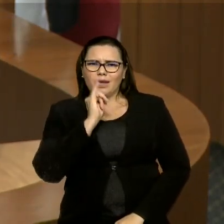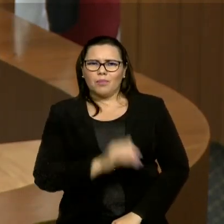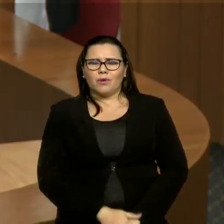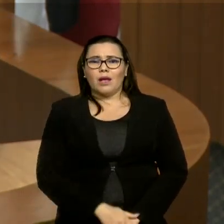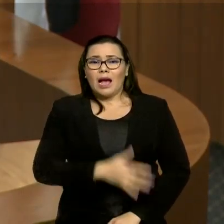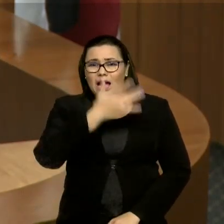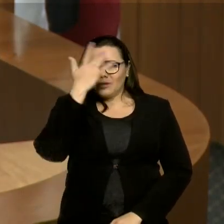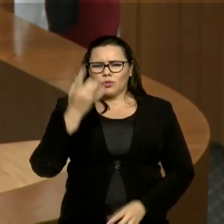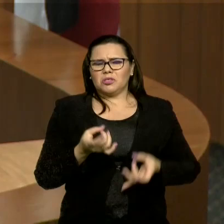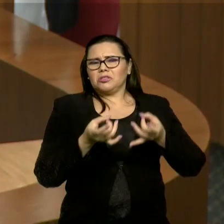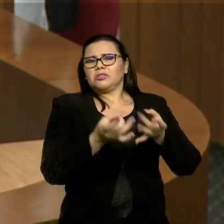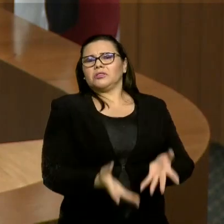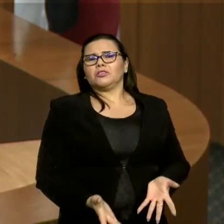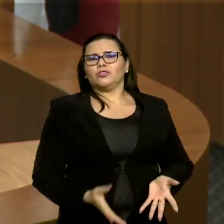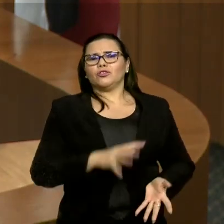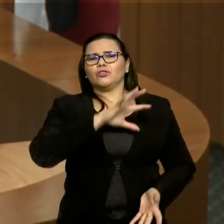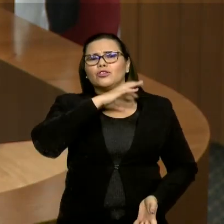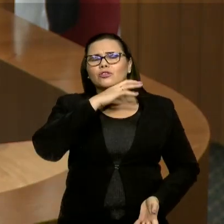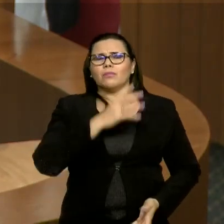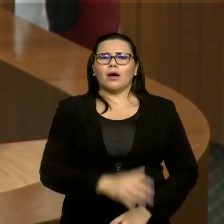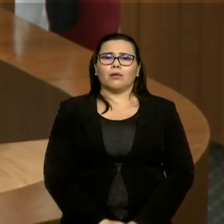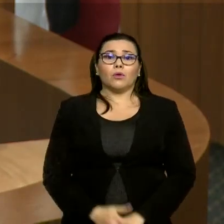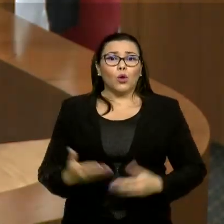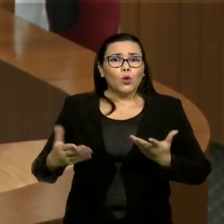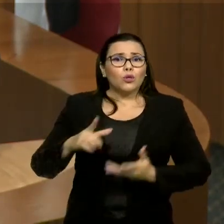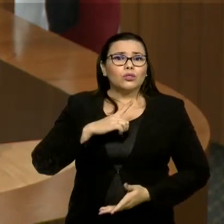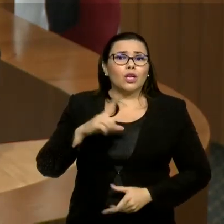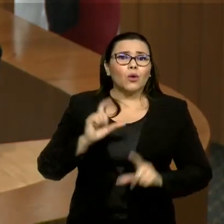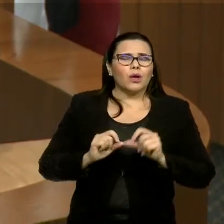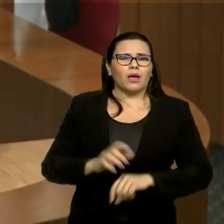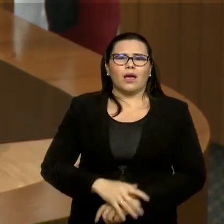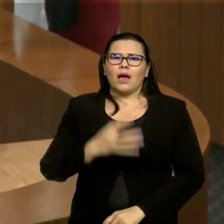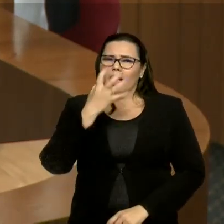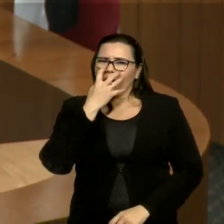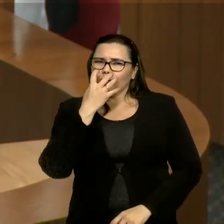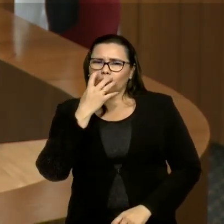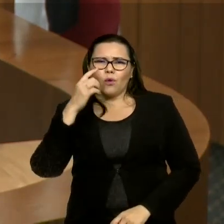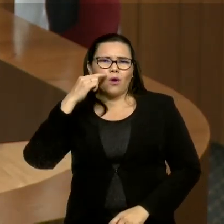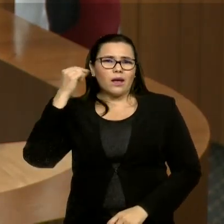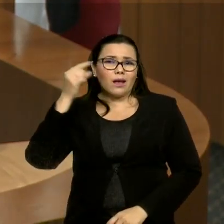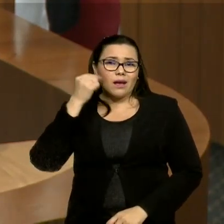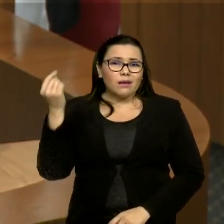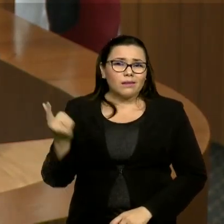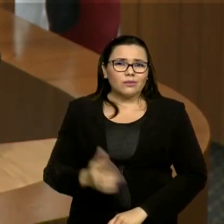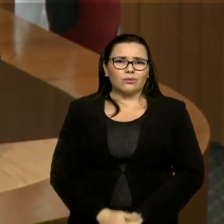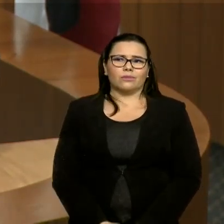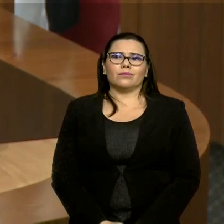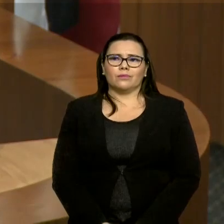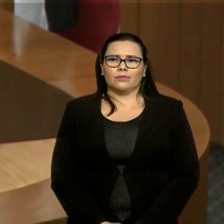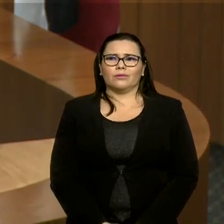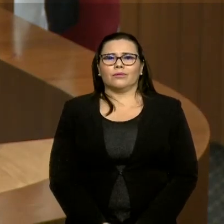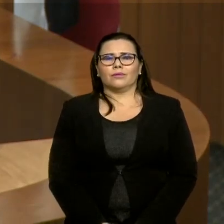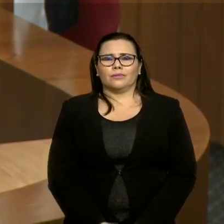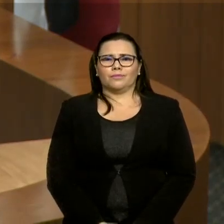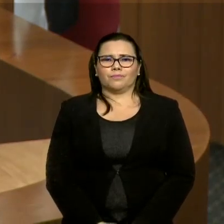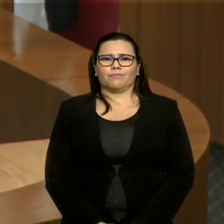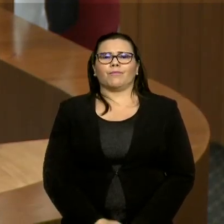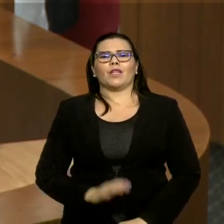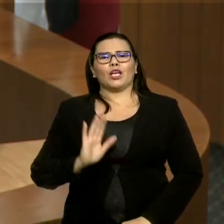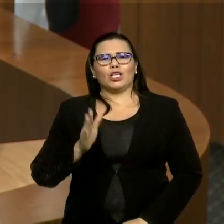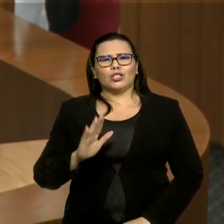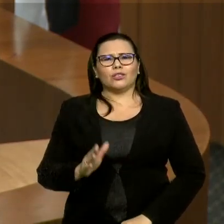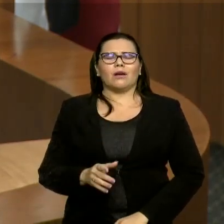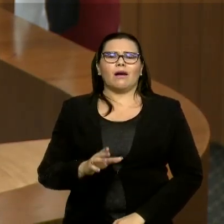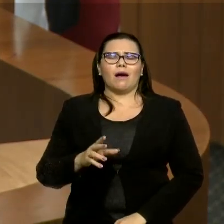Hoje nós temos na cidade de Macabal cerca entre cachorros e gatos, que são acompanhados, que são vacinados pela